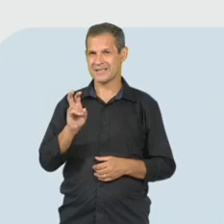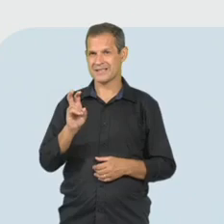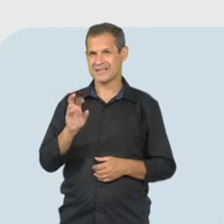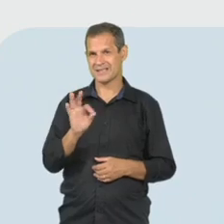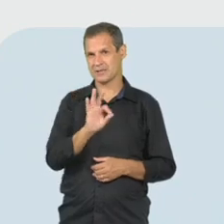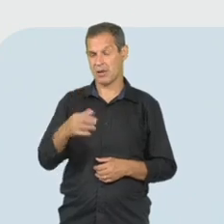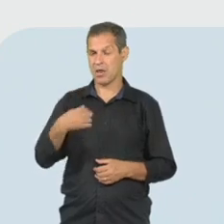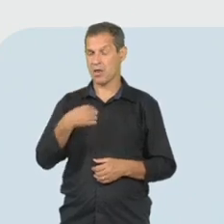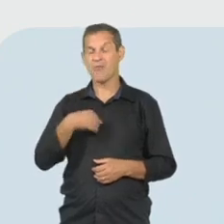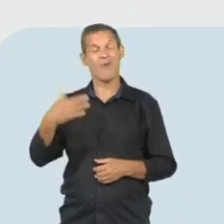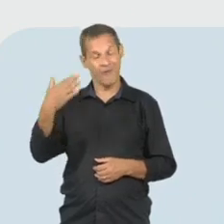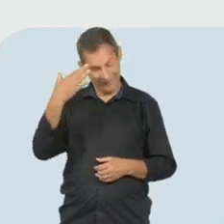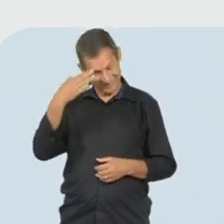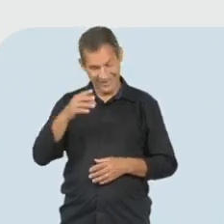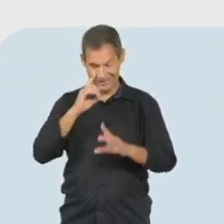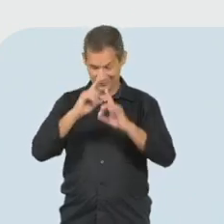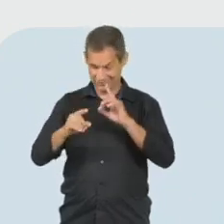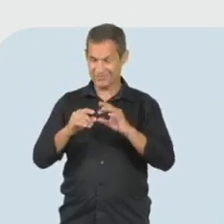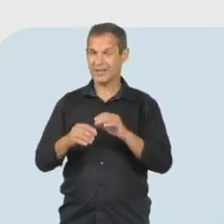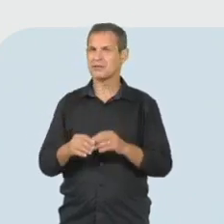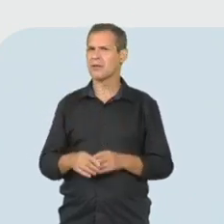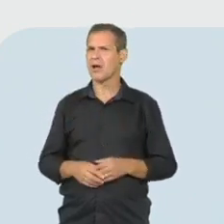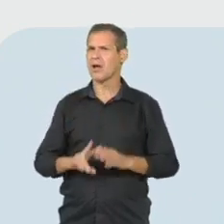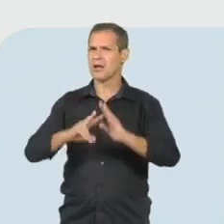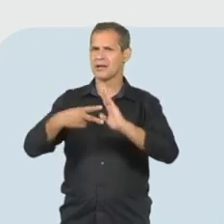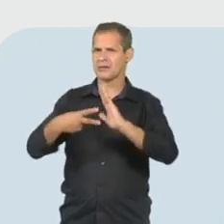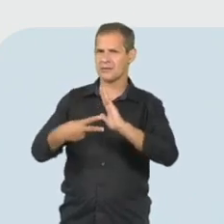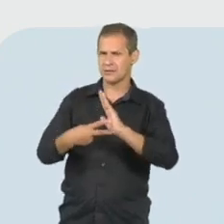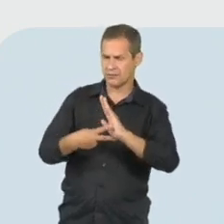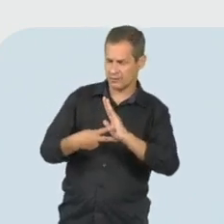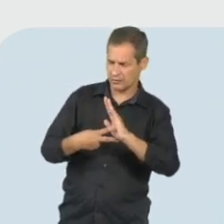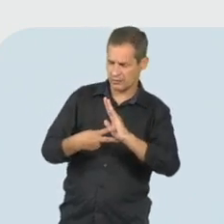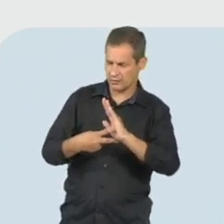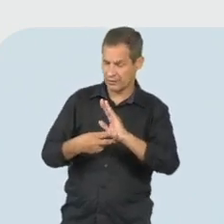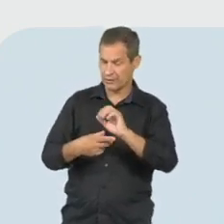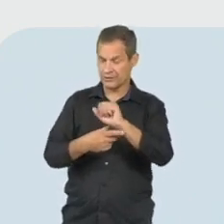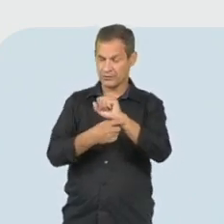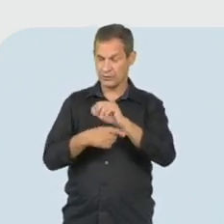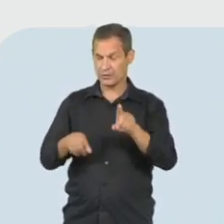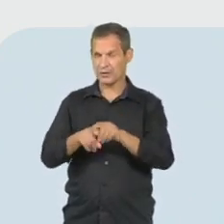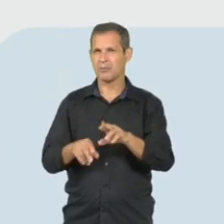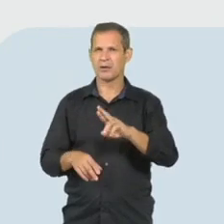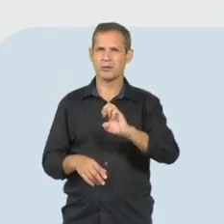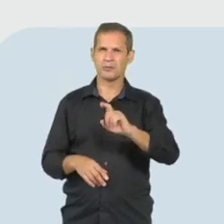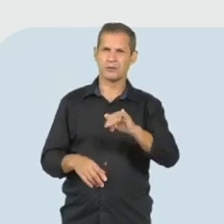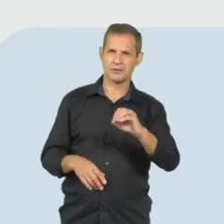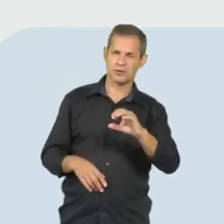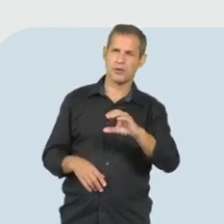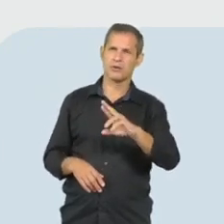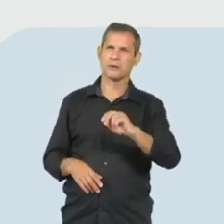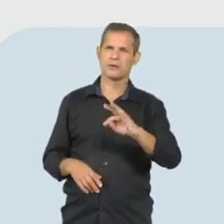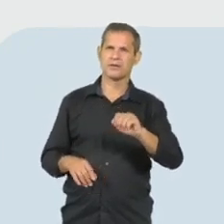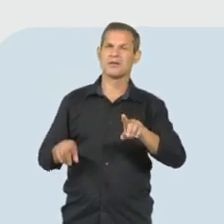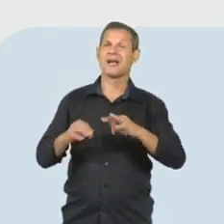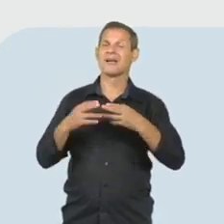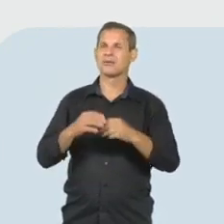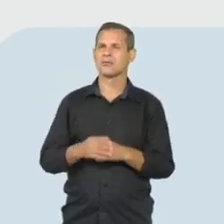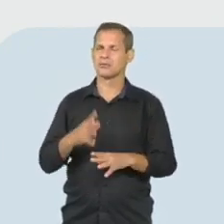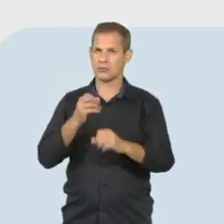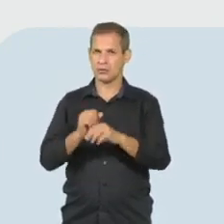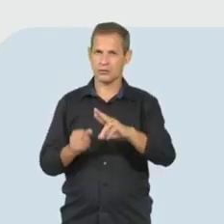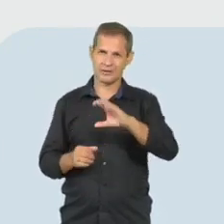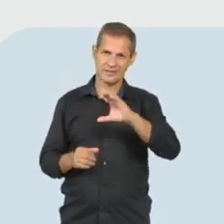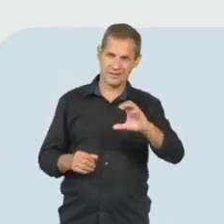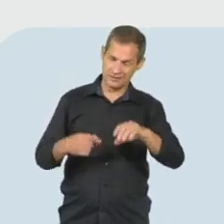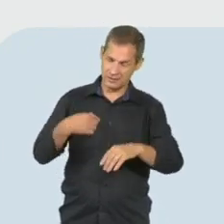5%, eu vou entender que o meu dado é significante. E escrever uma região crítica. De novo, eu vou fazer todos os meus cálculos ali